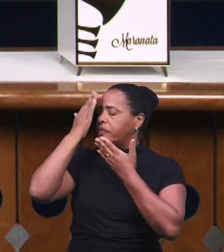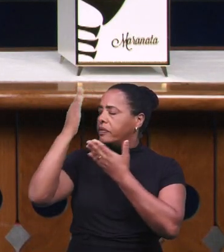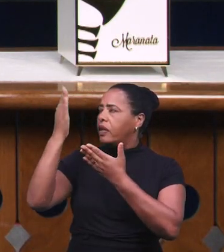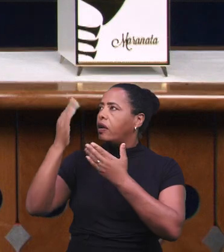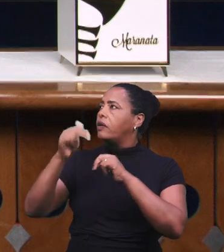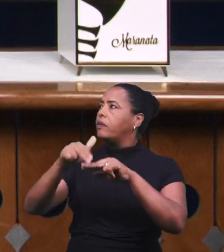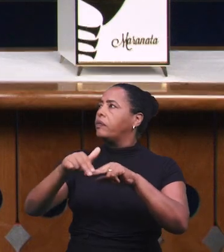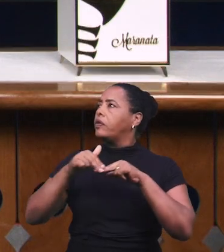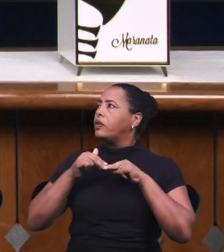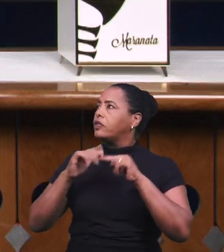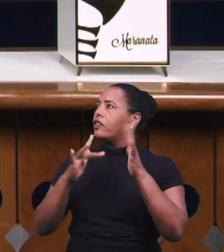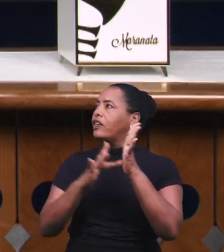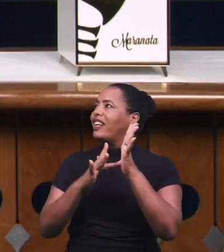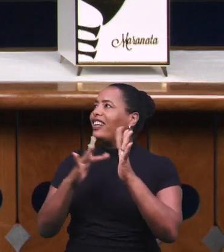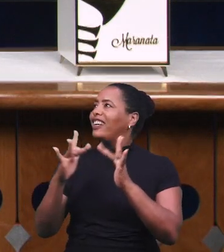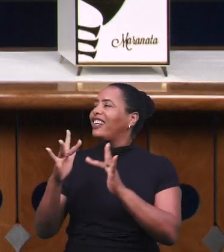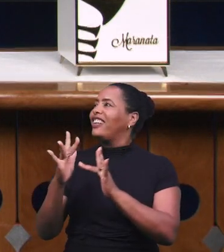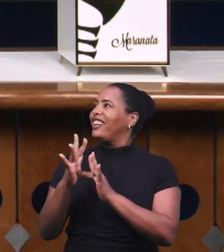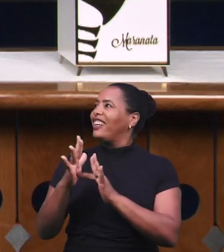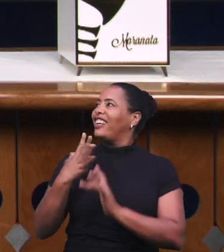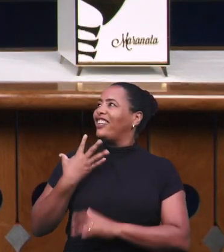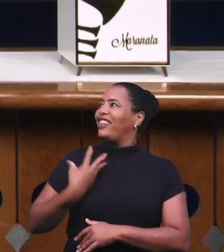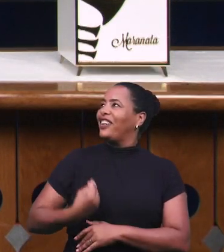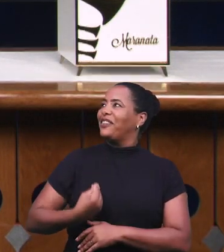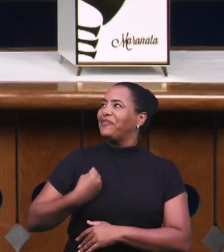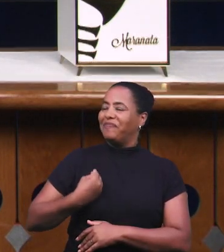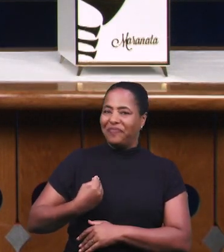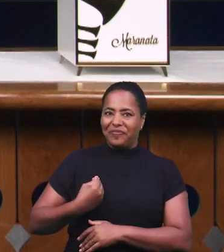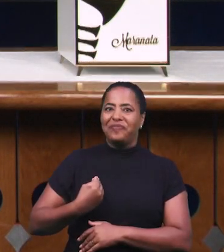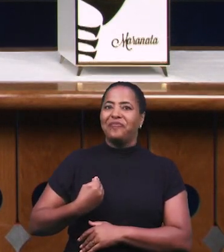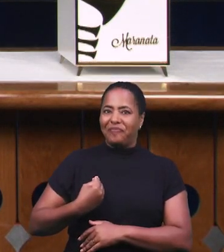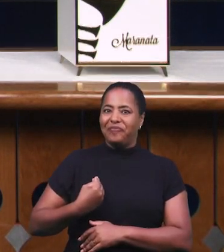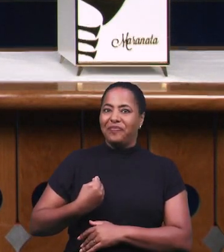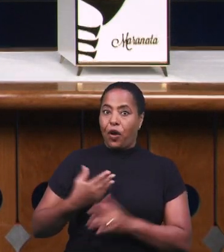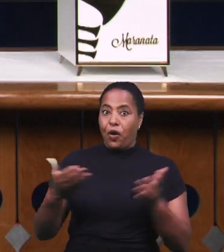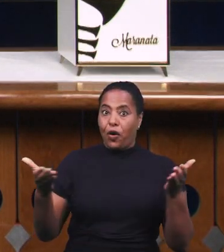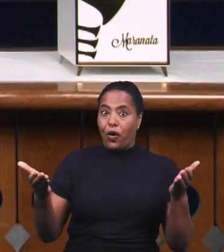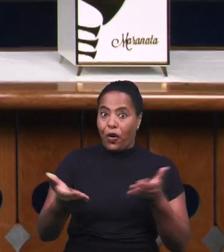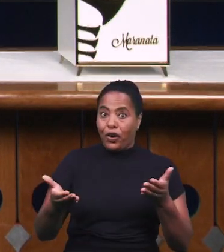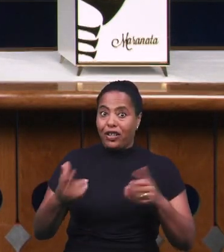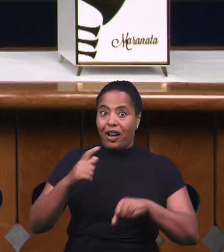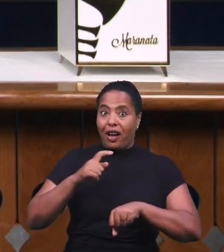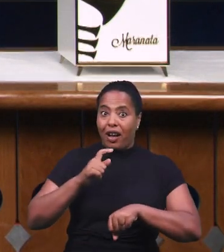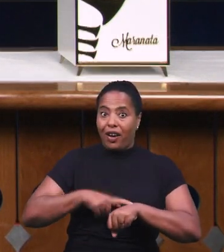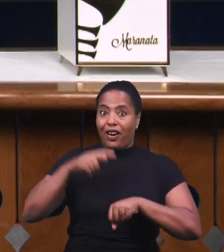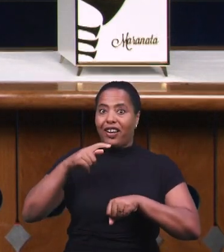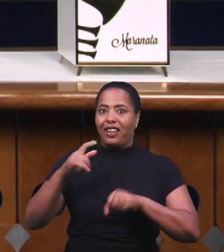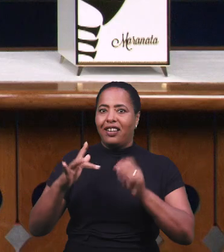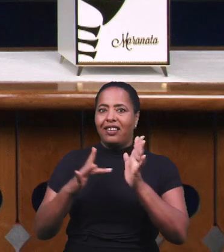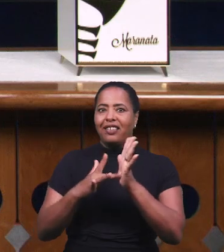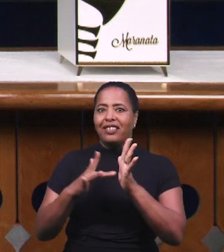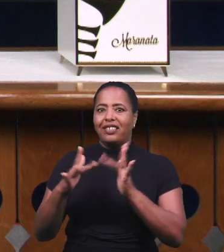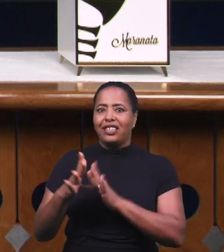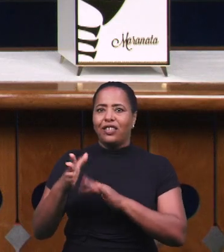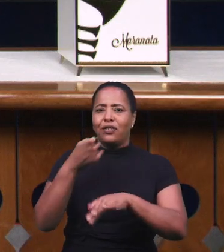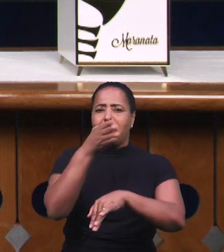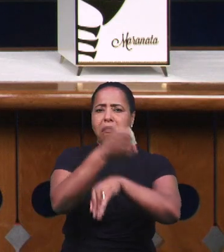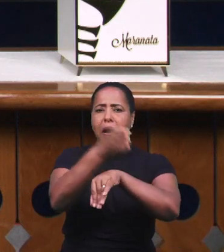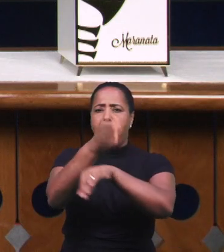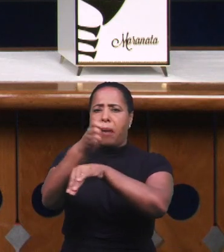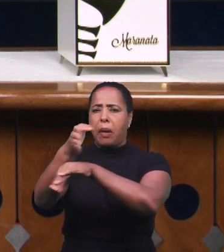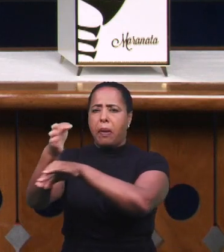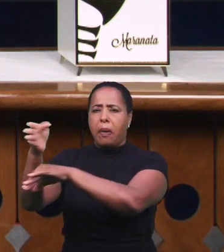porque Jesus está vivo. Porque Jesus hoje, nesse instante, está entrando em muitos